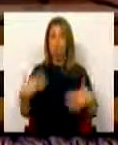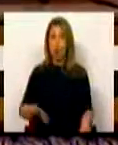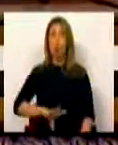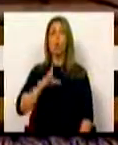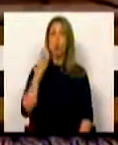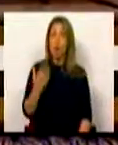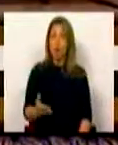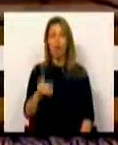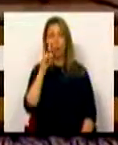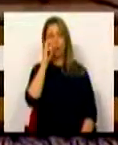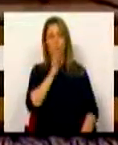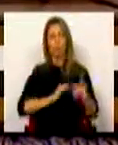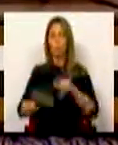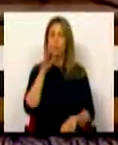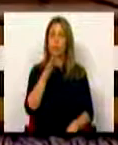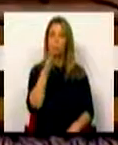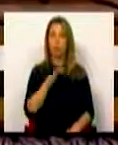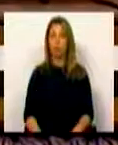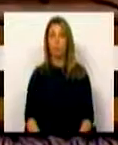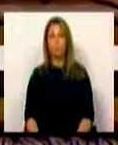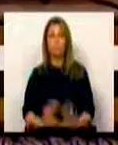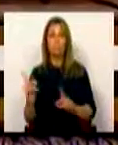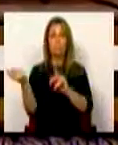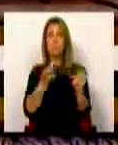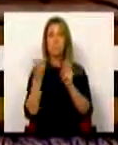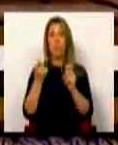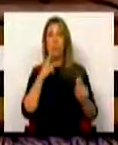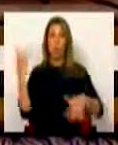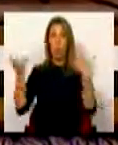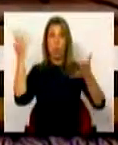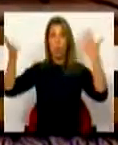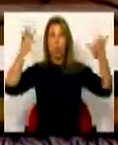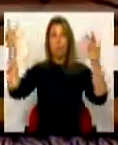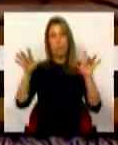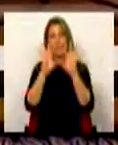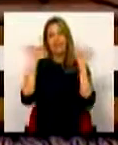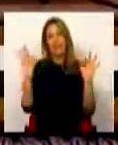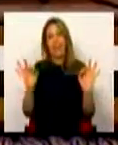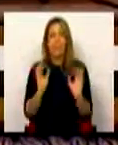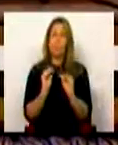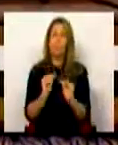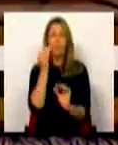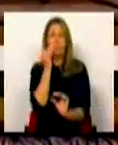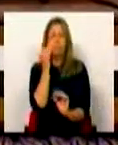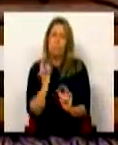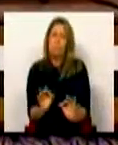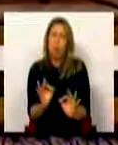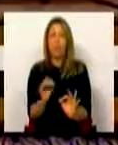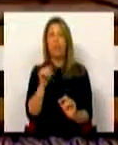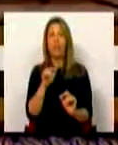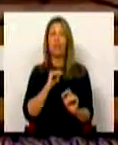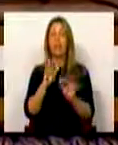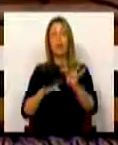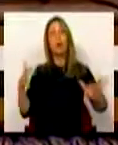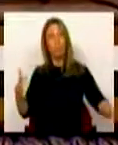confiar, senhoras e senhores deputados. Depois de um debate acalorado, como é próprio deste Parlamento, regressemos à serenidade para